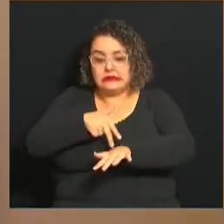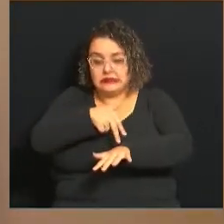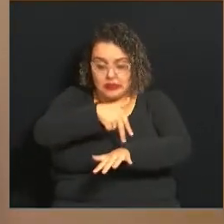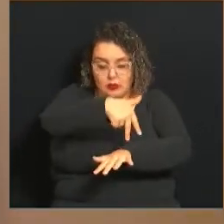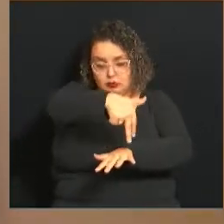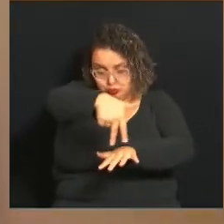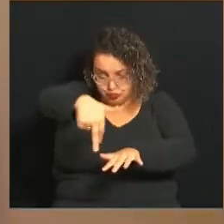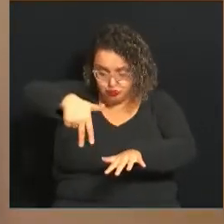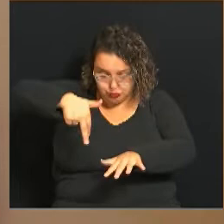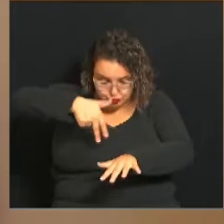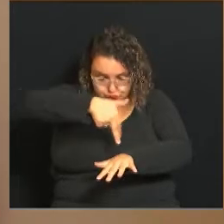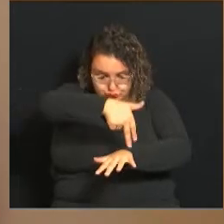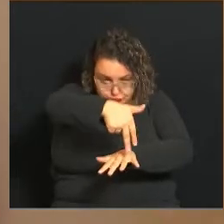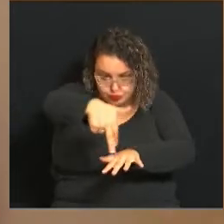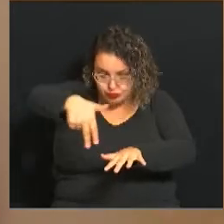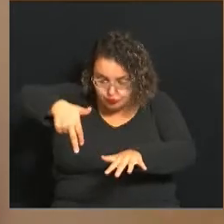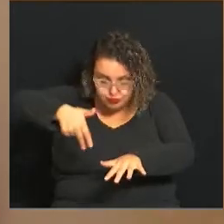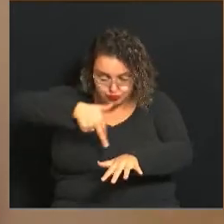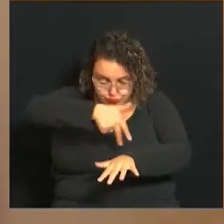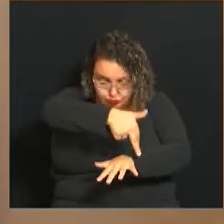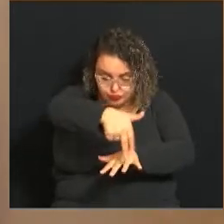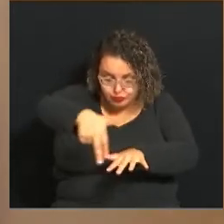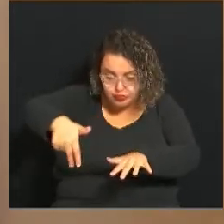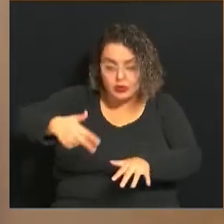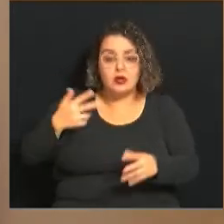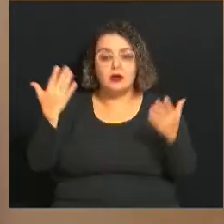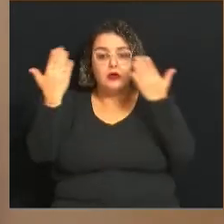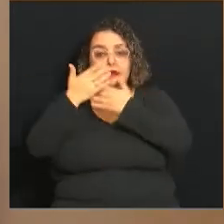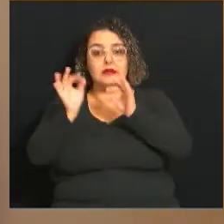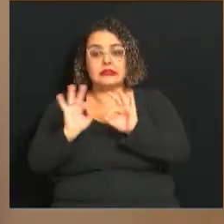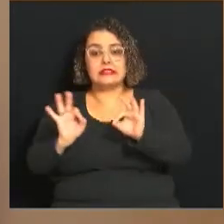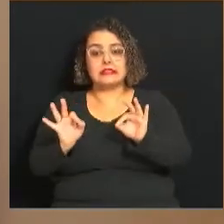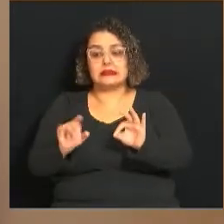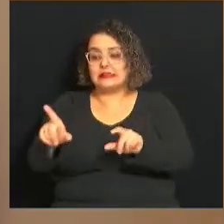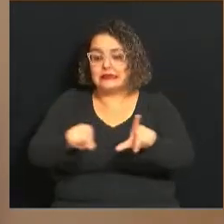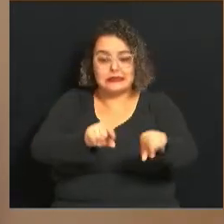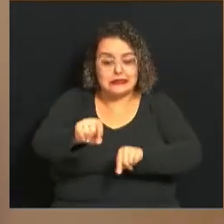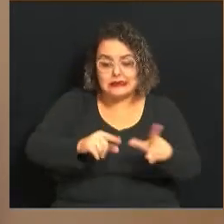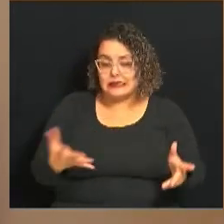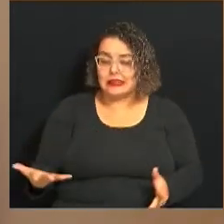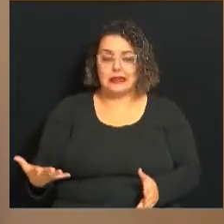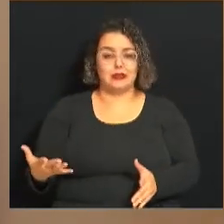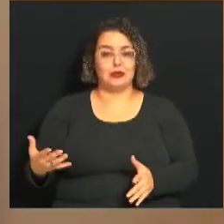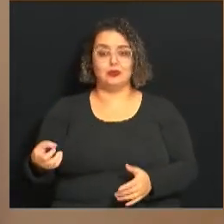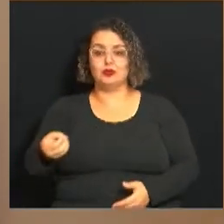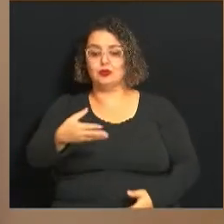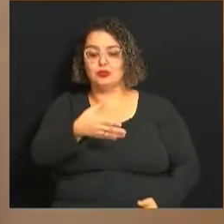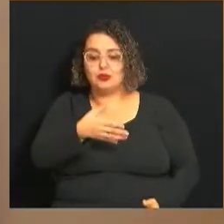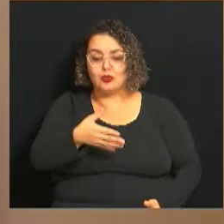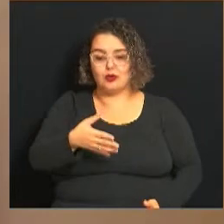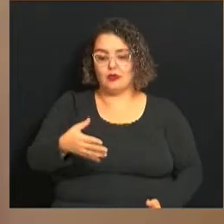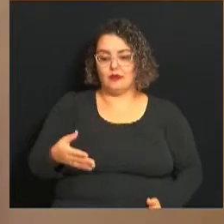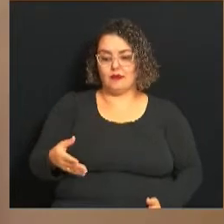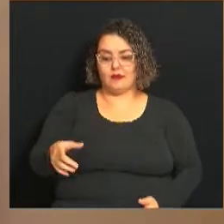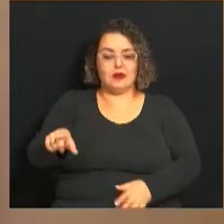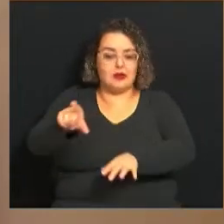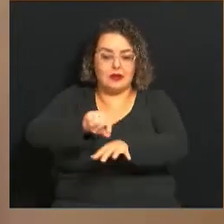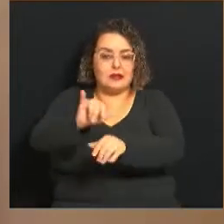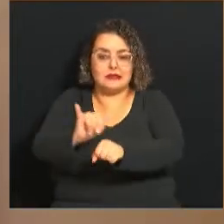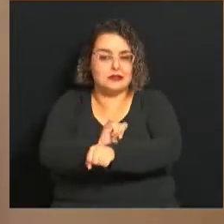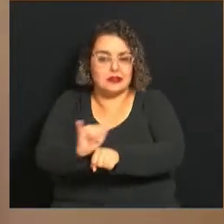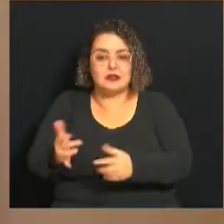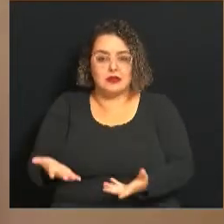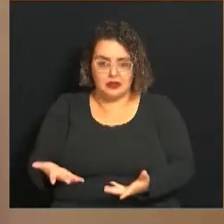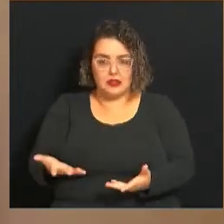e não conseguisse visualizar, né, um novo cenário, um novo caminho. Então, é muito importante quando a mãe